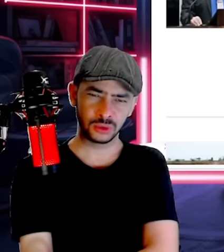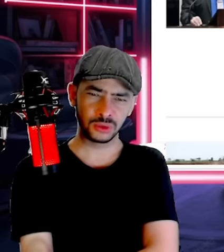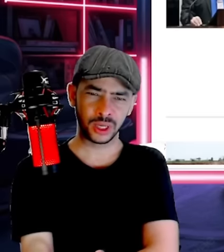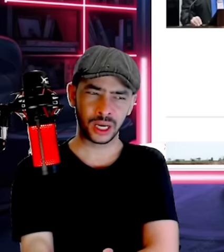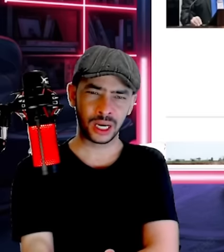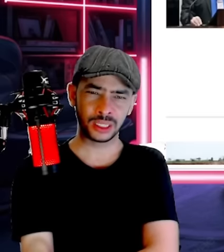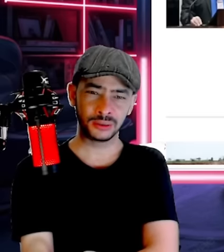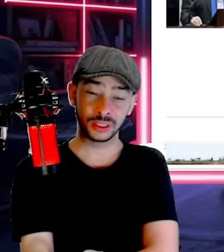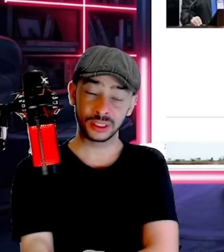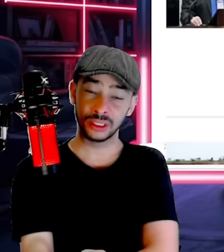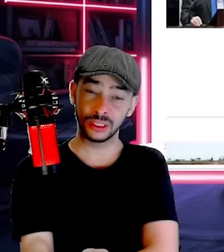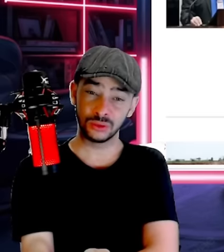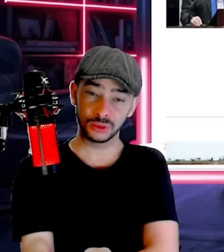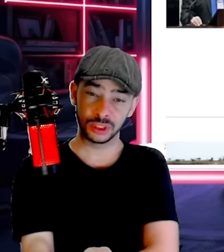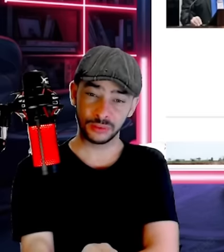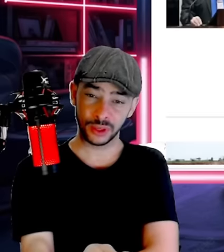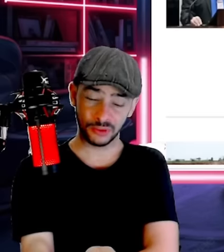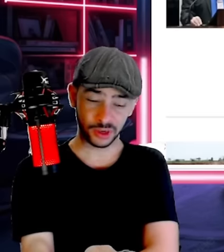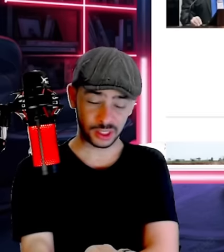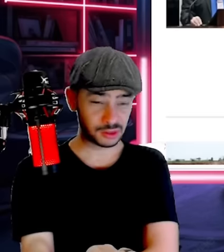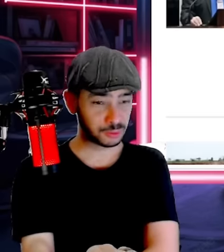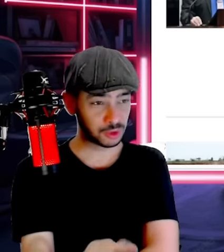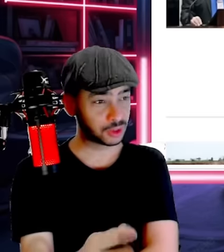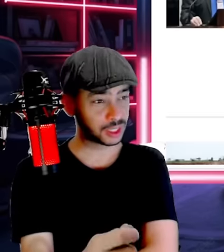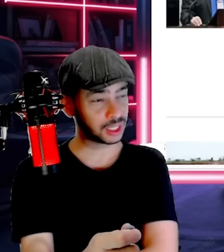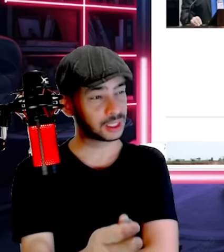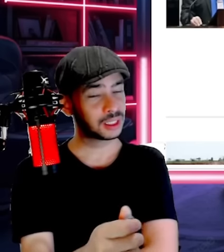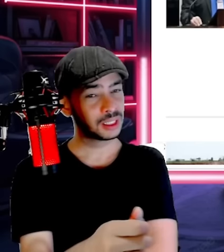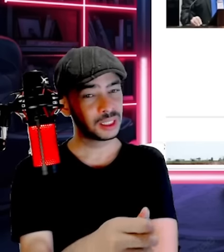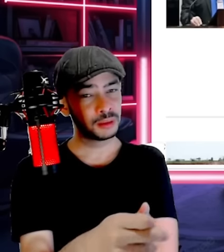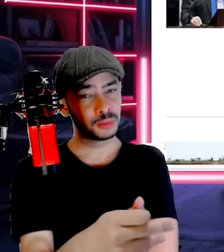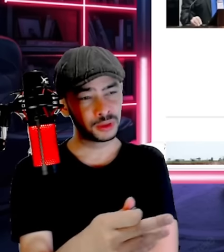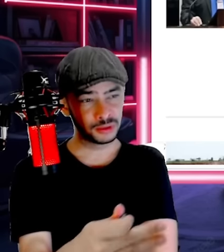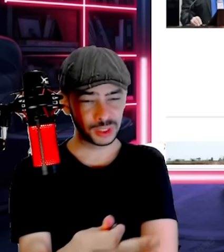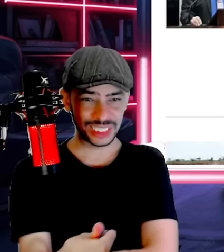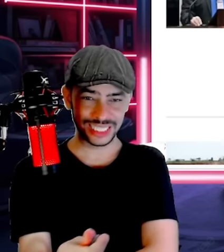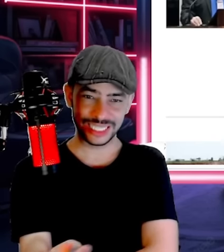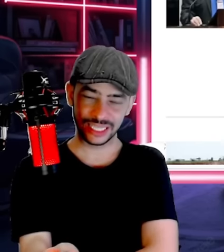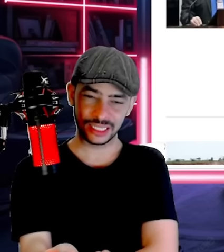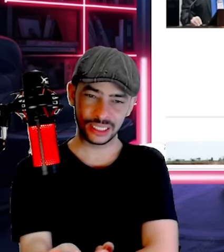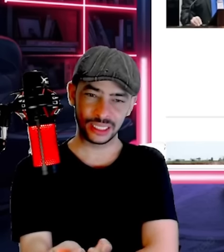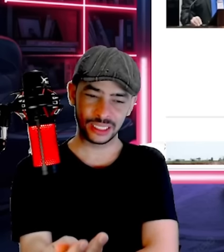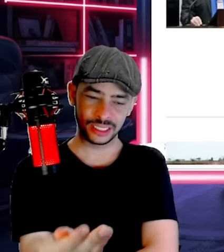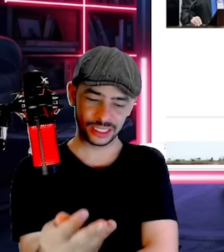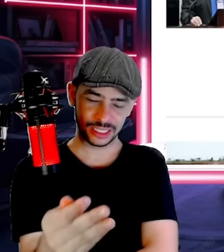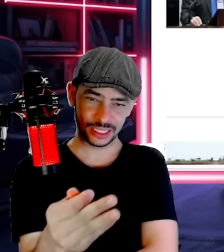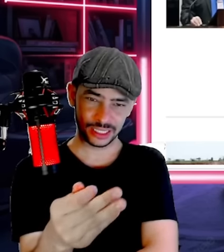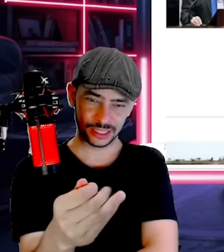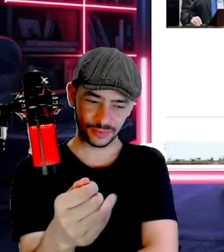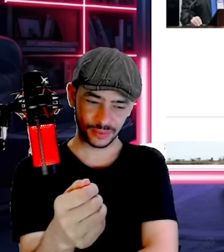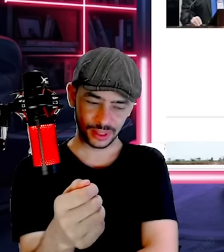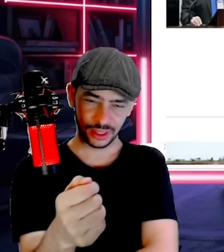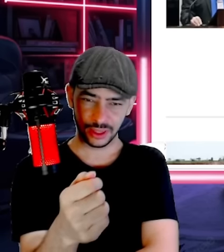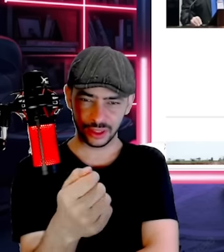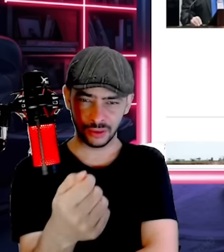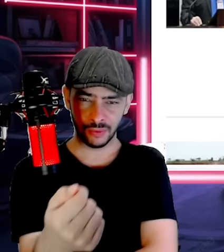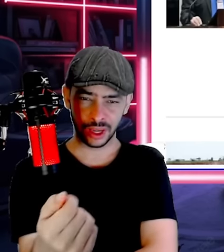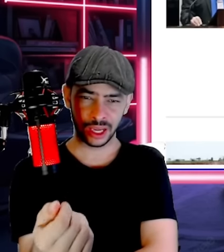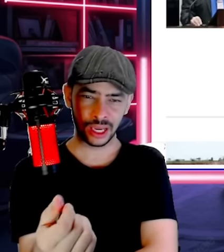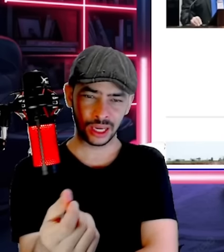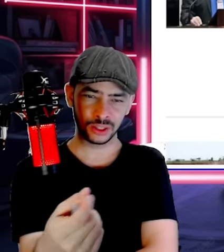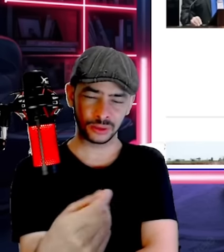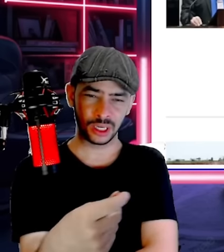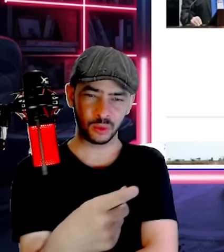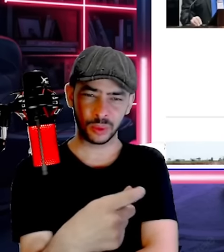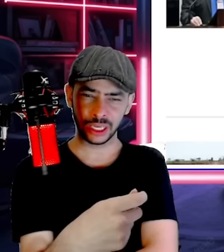vendo tudo errado não se manifesta Por quê os interesses deles não